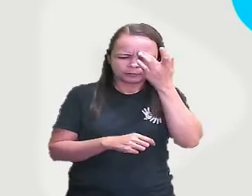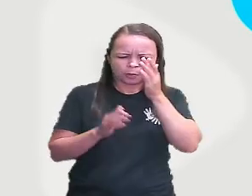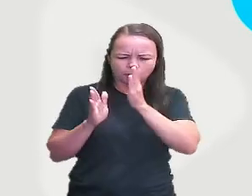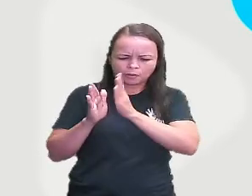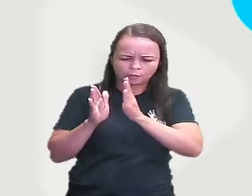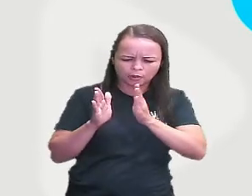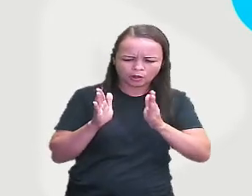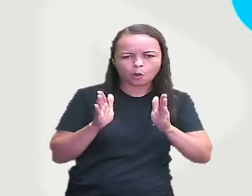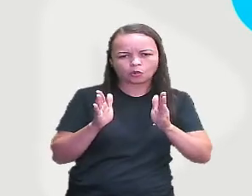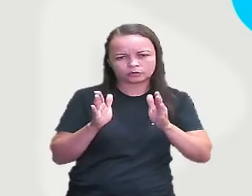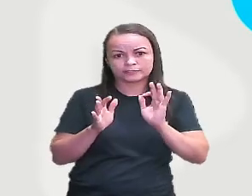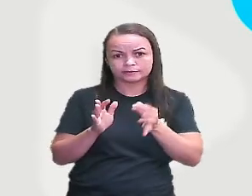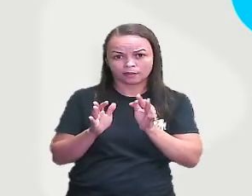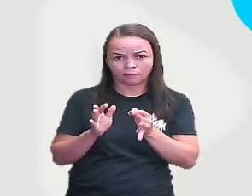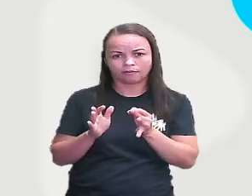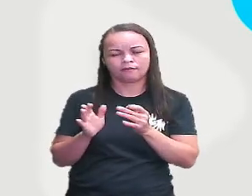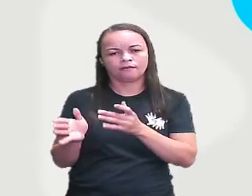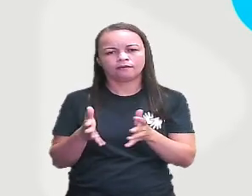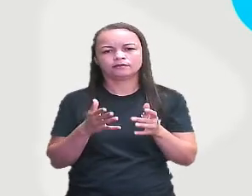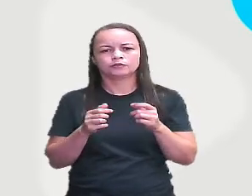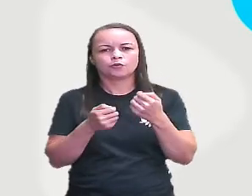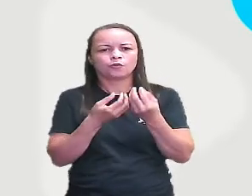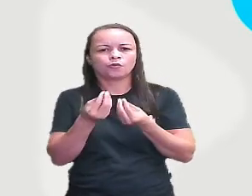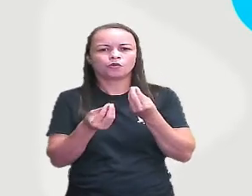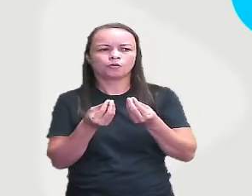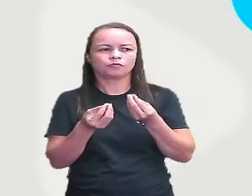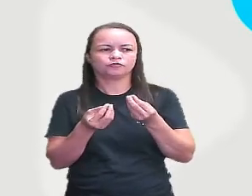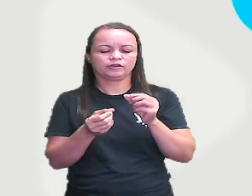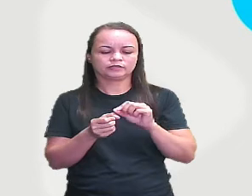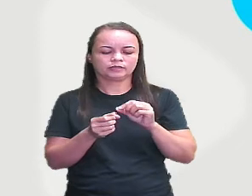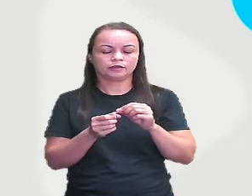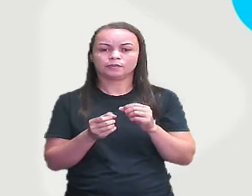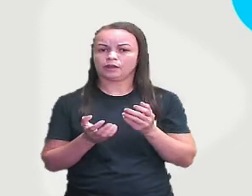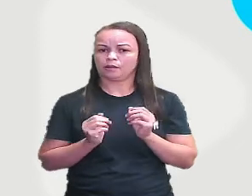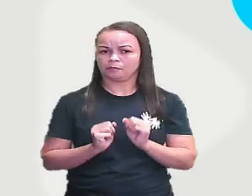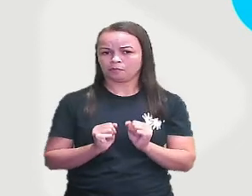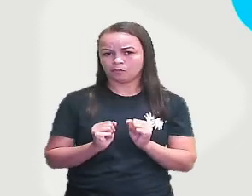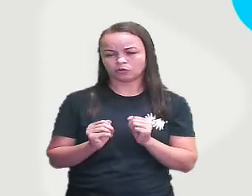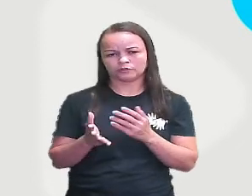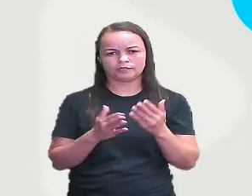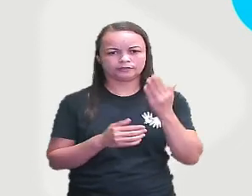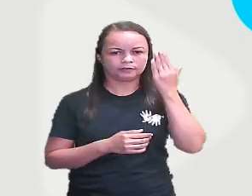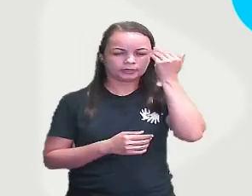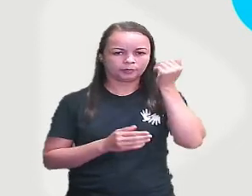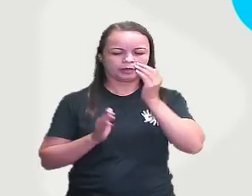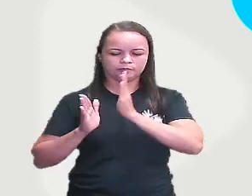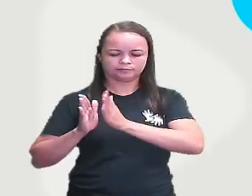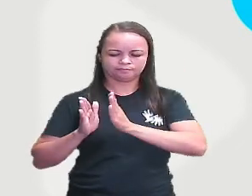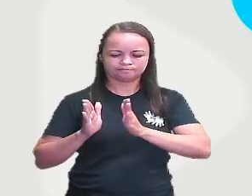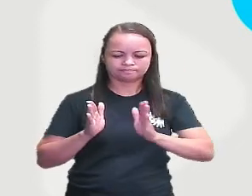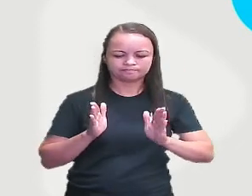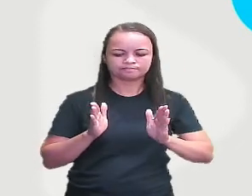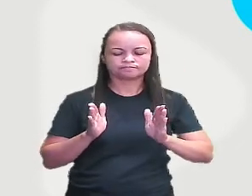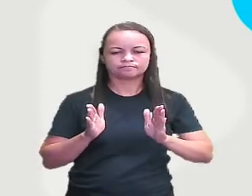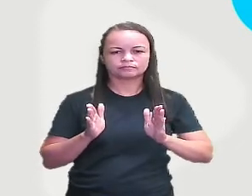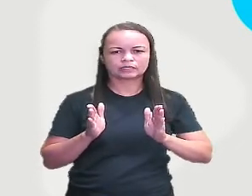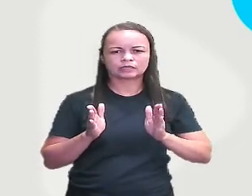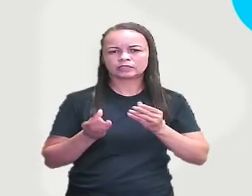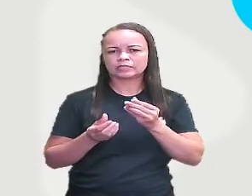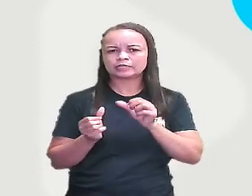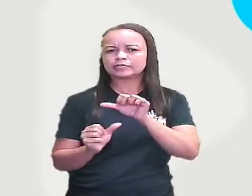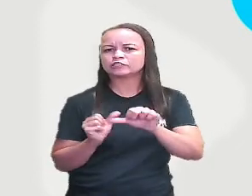essa ordem. E aí, como é que eu vou fazer para poder saber da ordem para conseguir fazer a